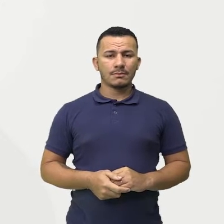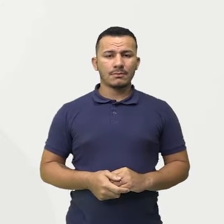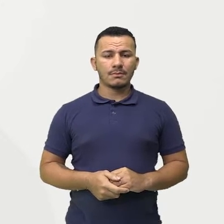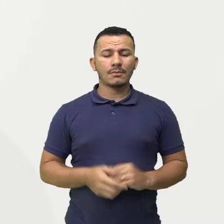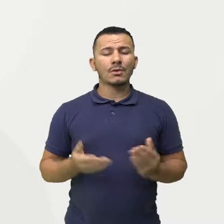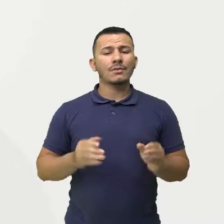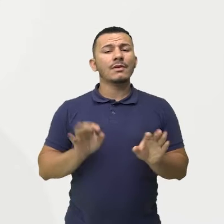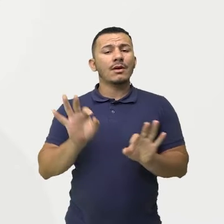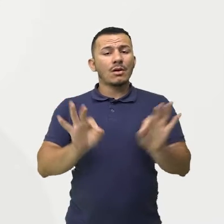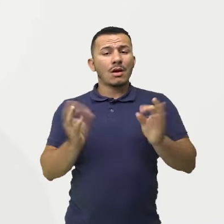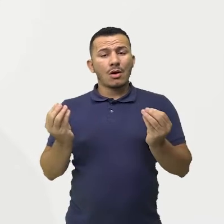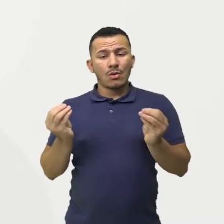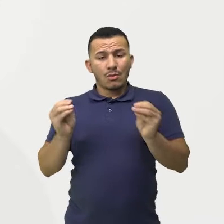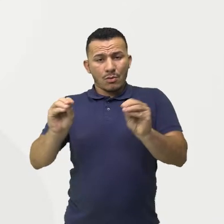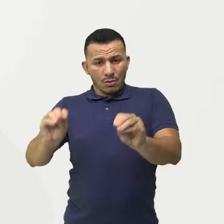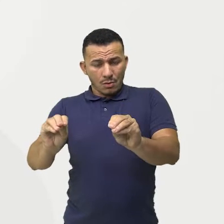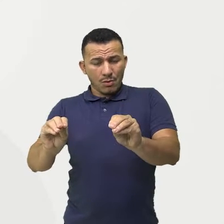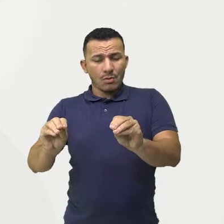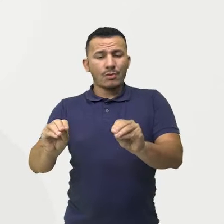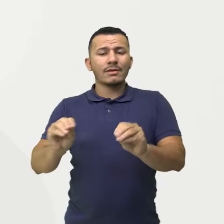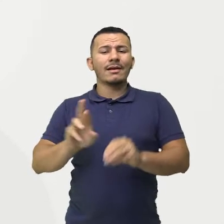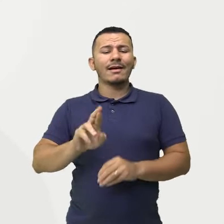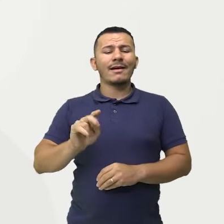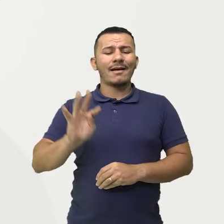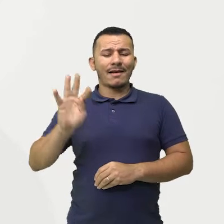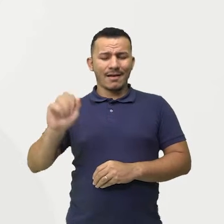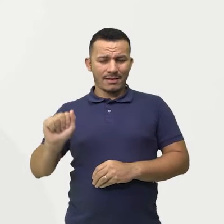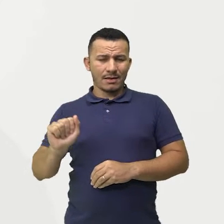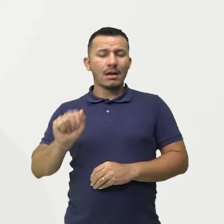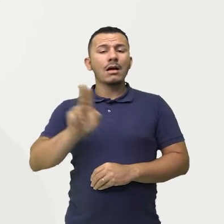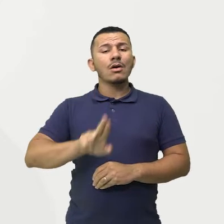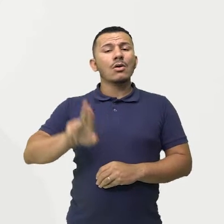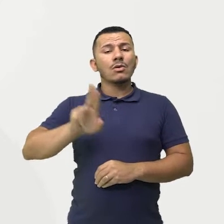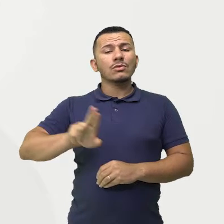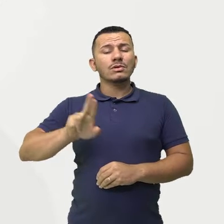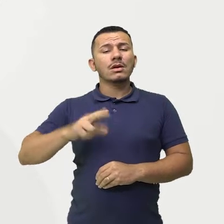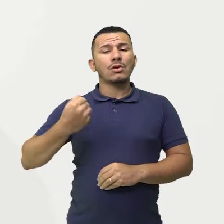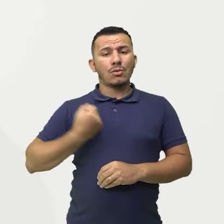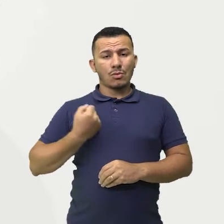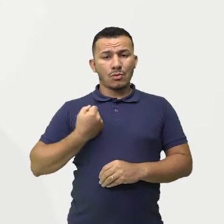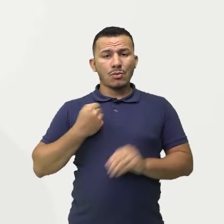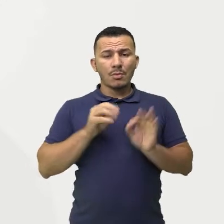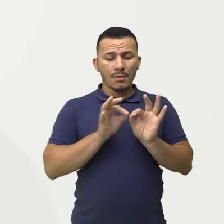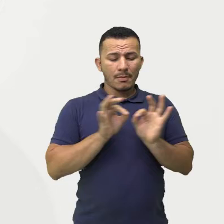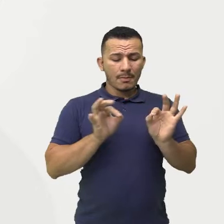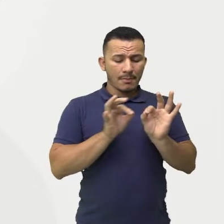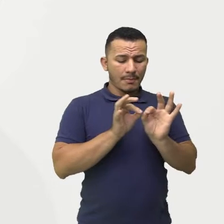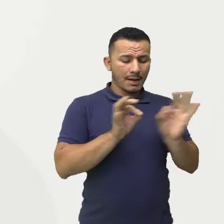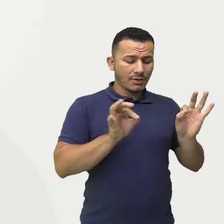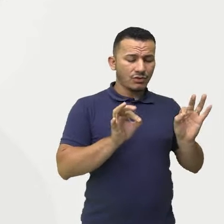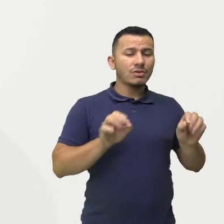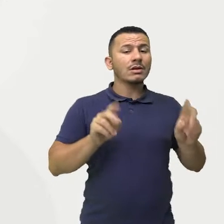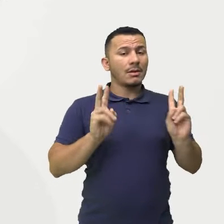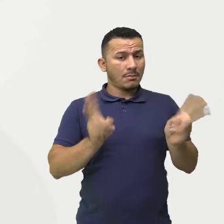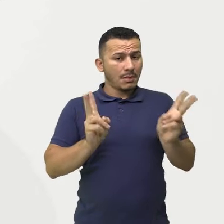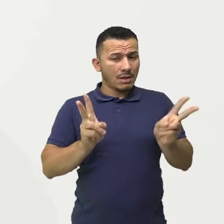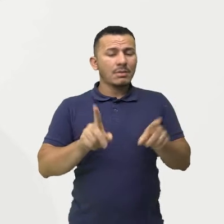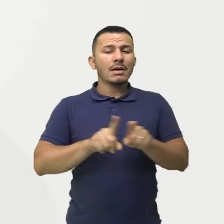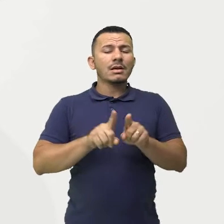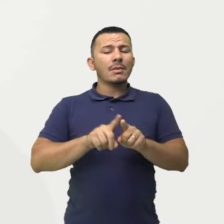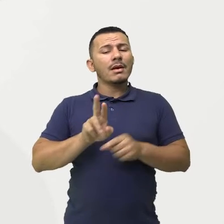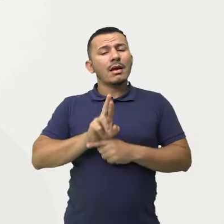Complete a reta numerada abaixo, usando a mesma unidade de medida e determine o